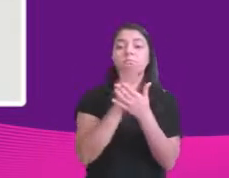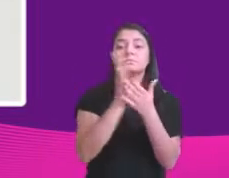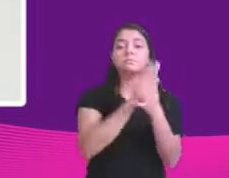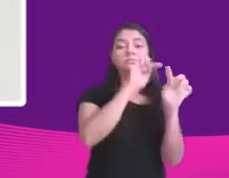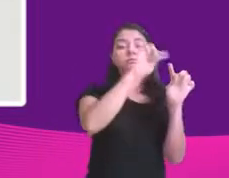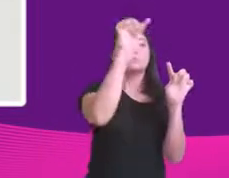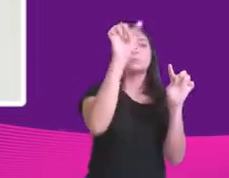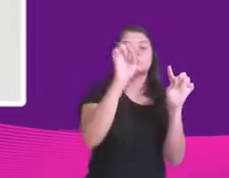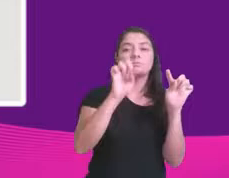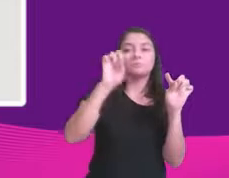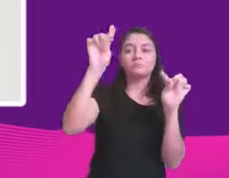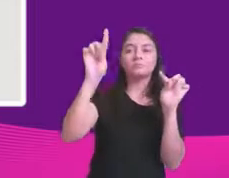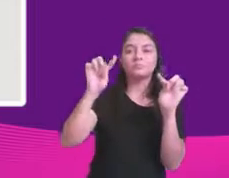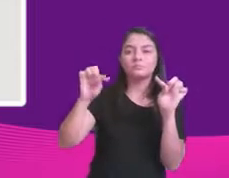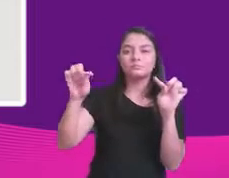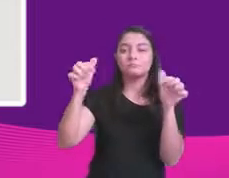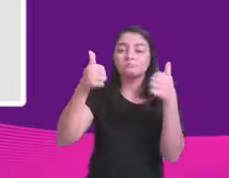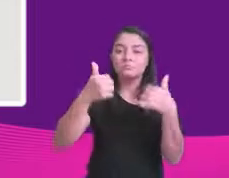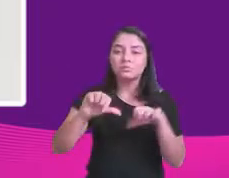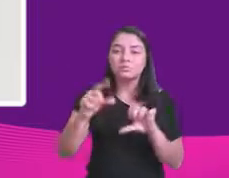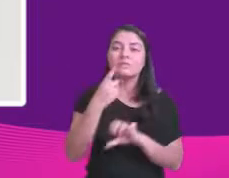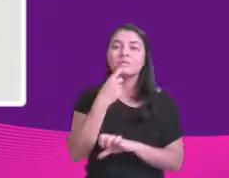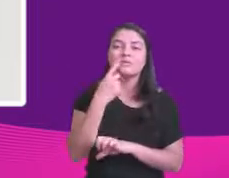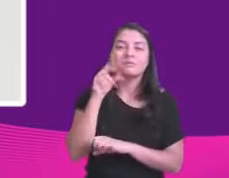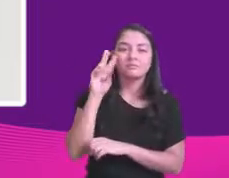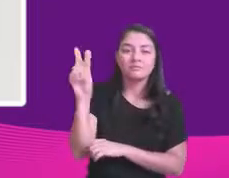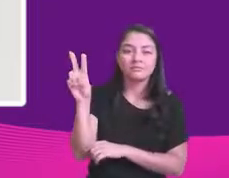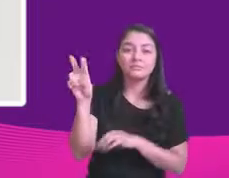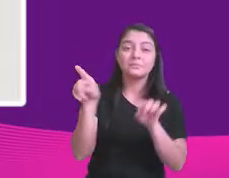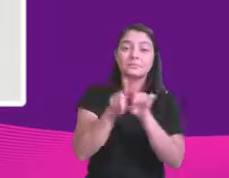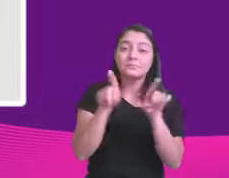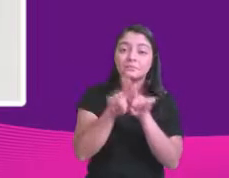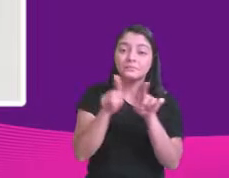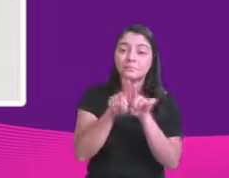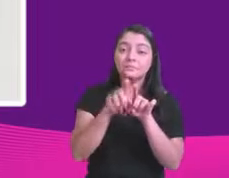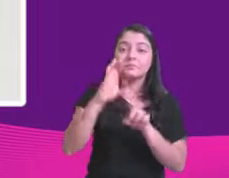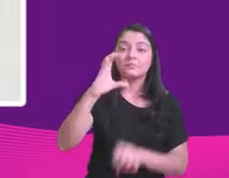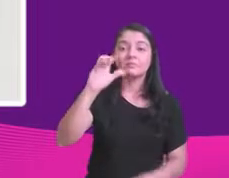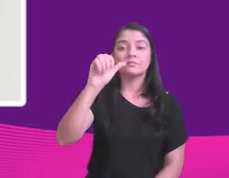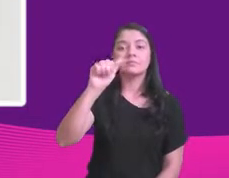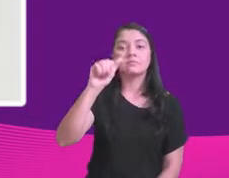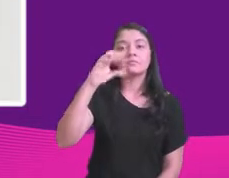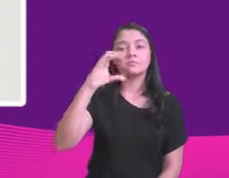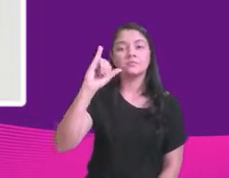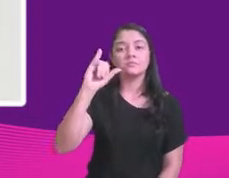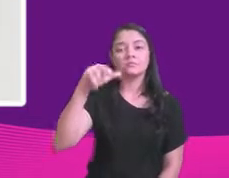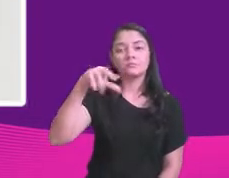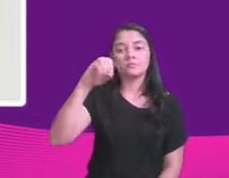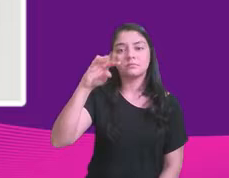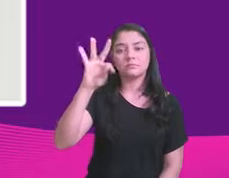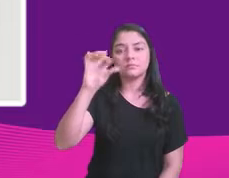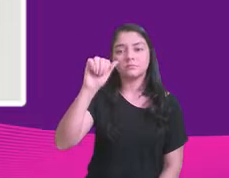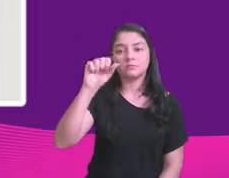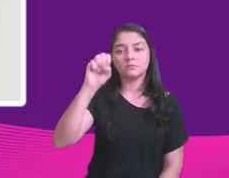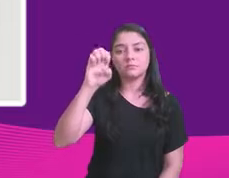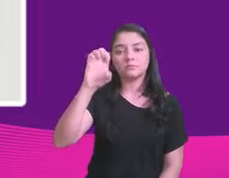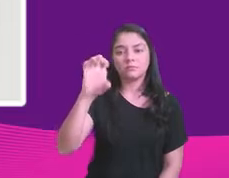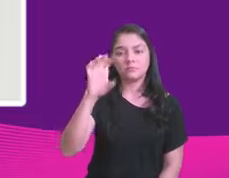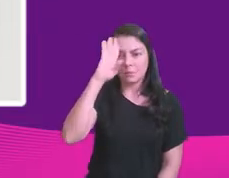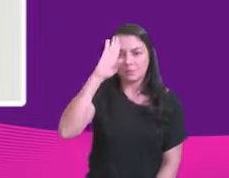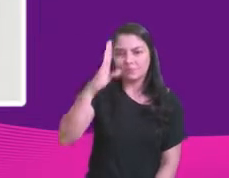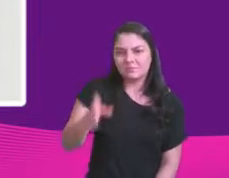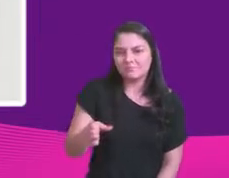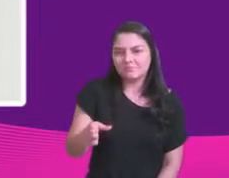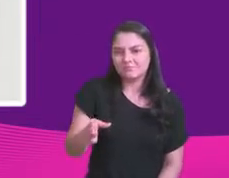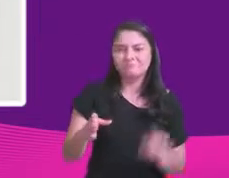em relação aos pacientes que têm carcinomatose, porém a carcinomatose não é o fator que vai causar essa diferença. O que vai causar a